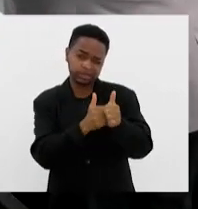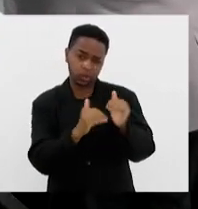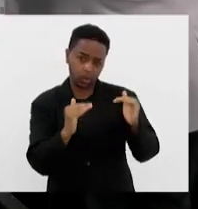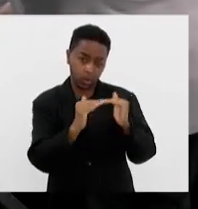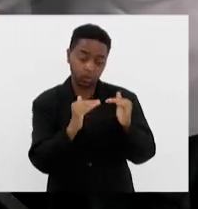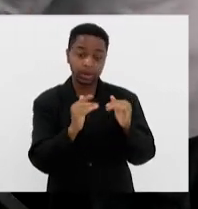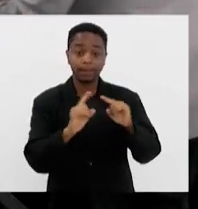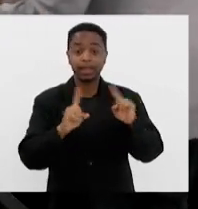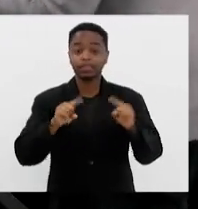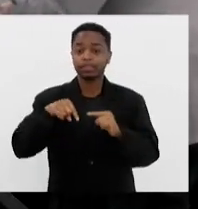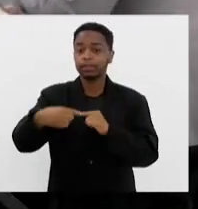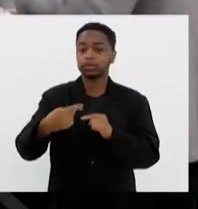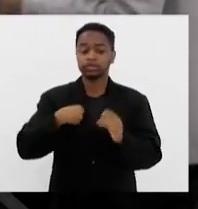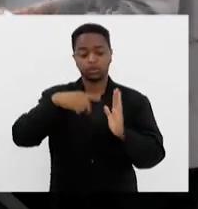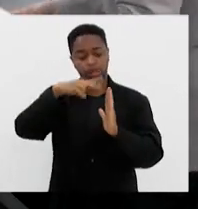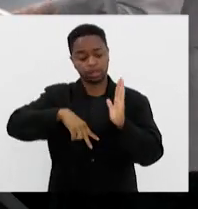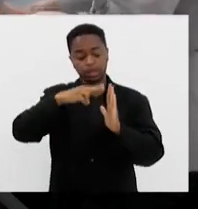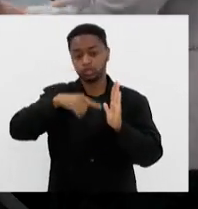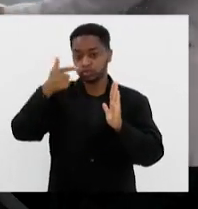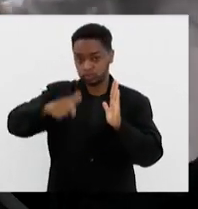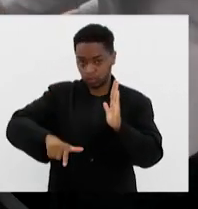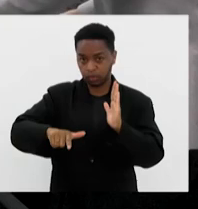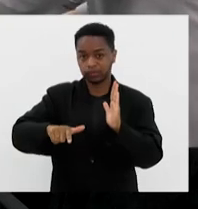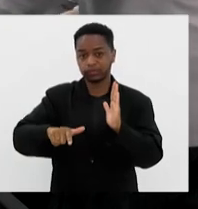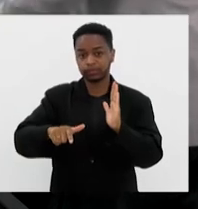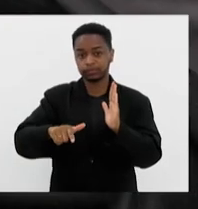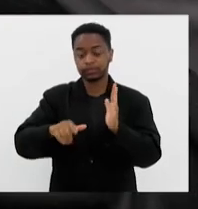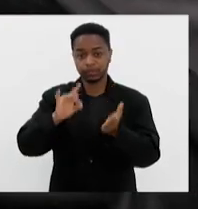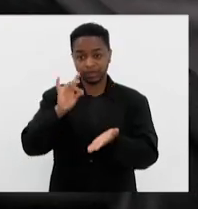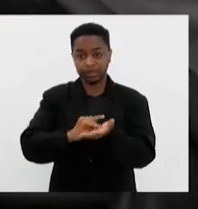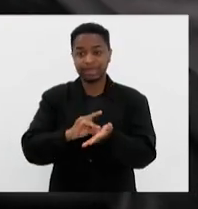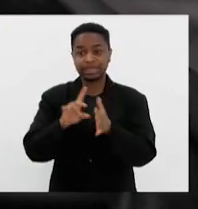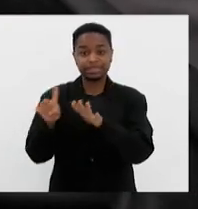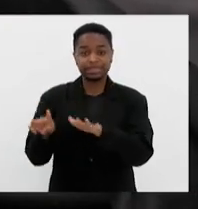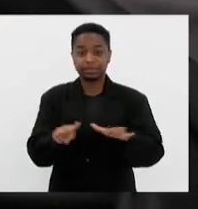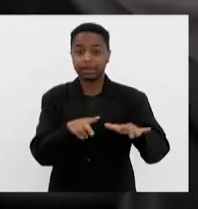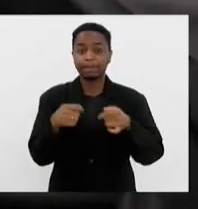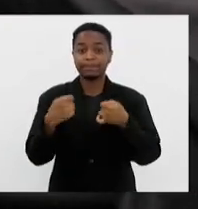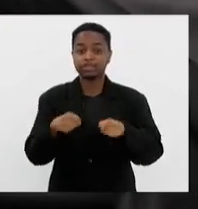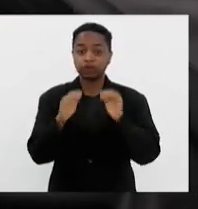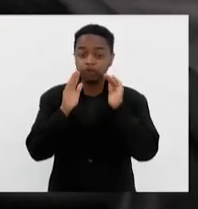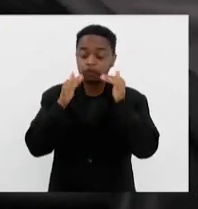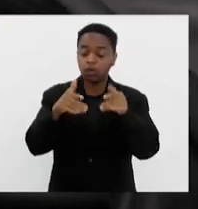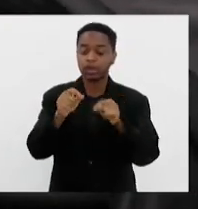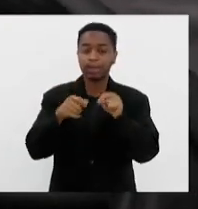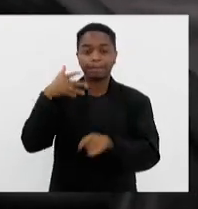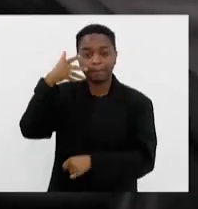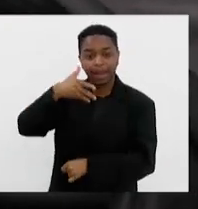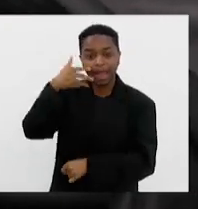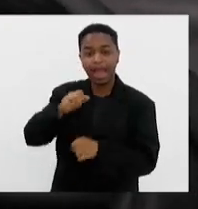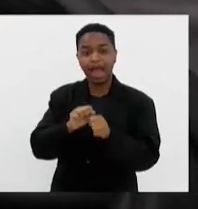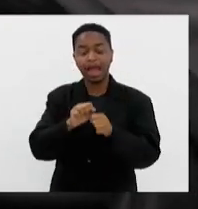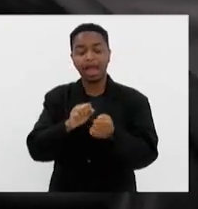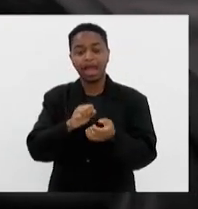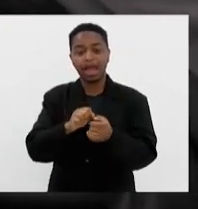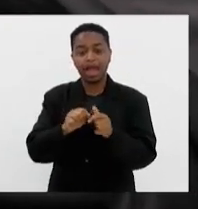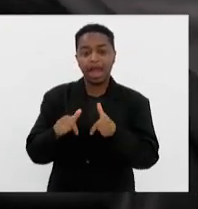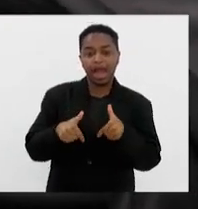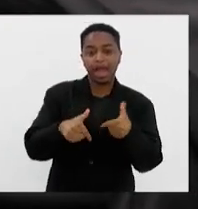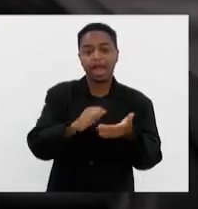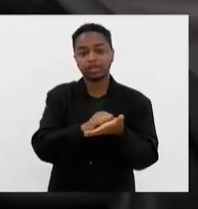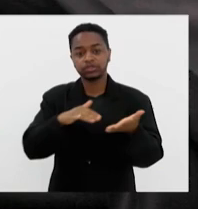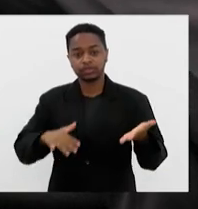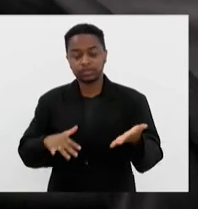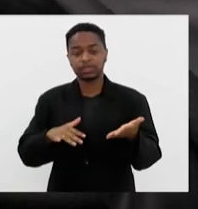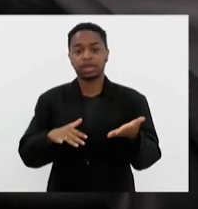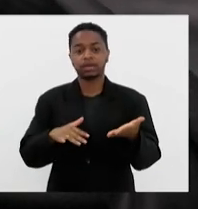dar uma revisada. É, eu estou revendo também. A semana deverá ter como foco palestras, atividades interdisciplinares, ficando